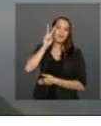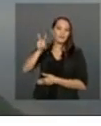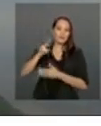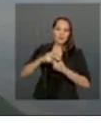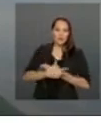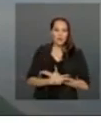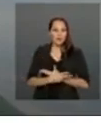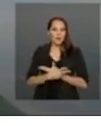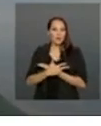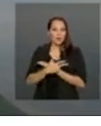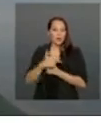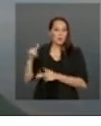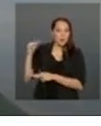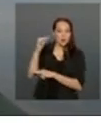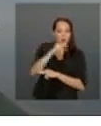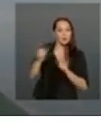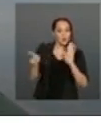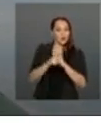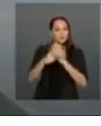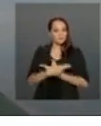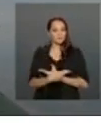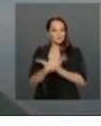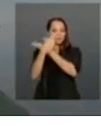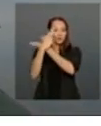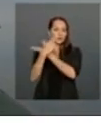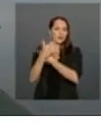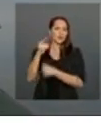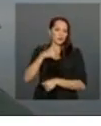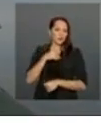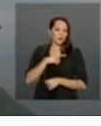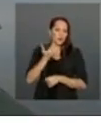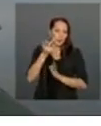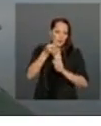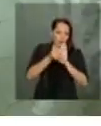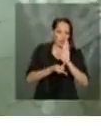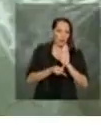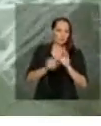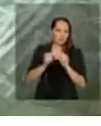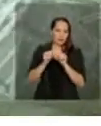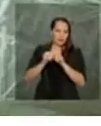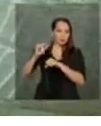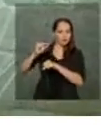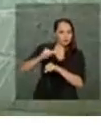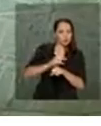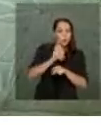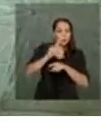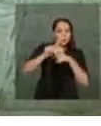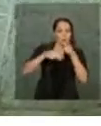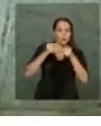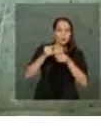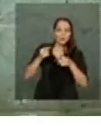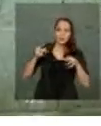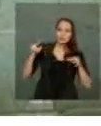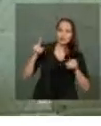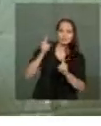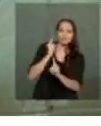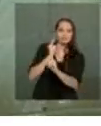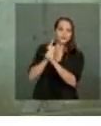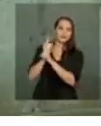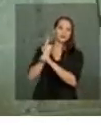para fazermos depois uma interceptação contra um possível alvo que possamos encontrar. Ele não tem mais imagem nenhuma no radar, não vê nenhum